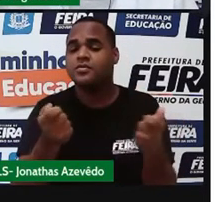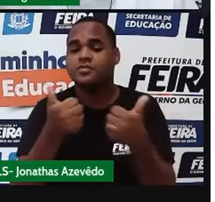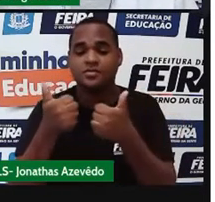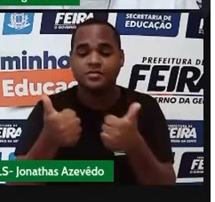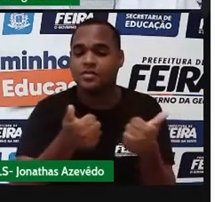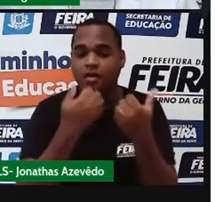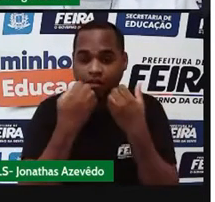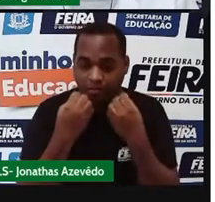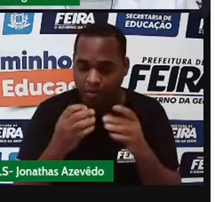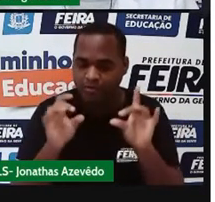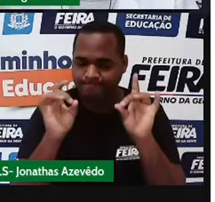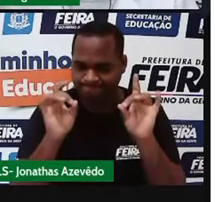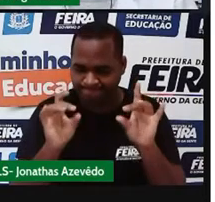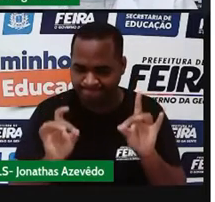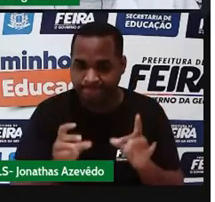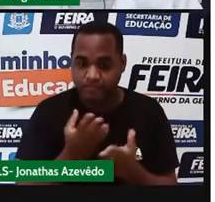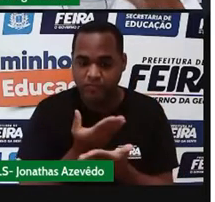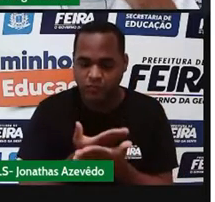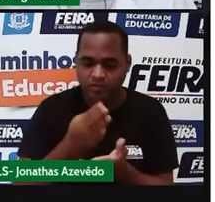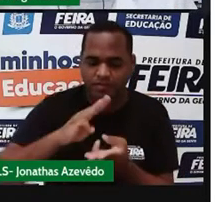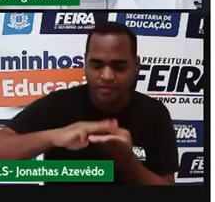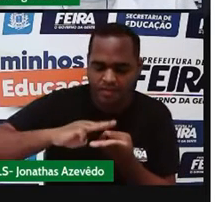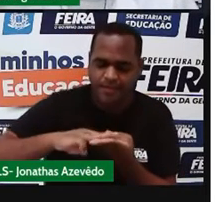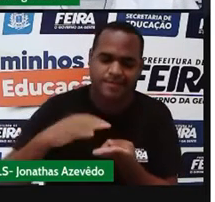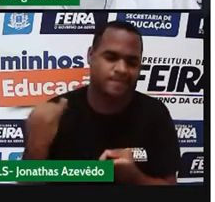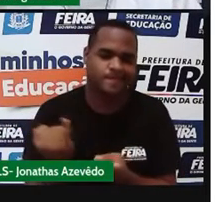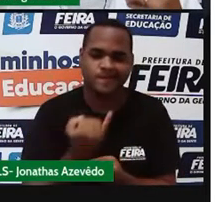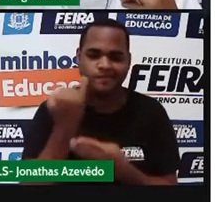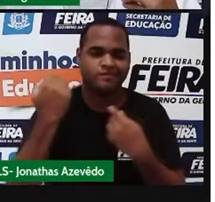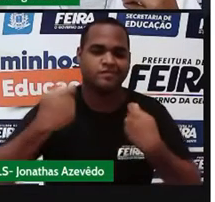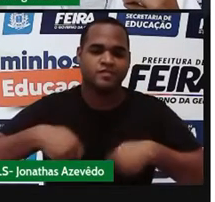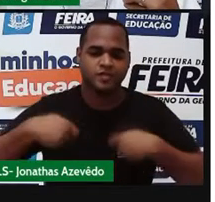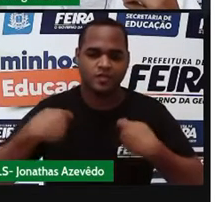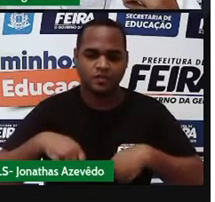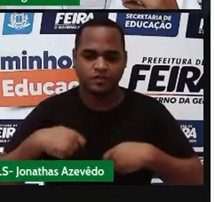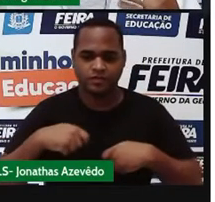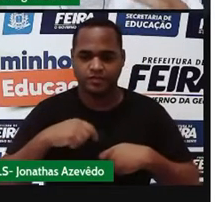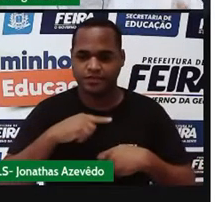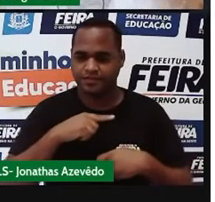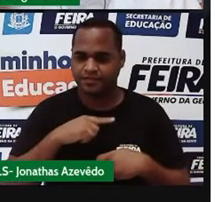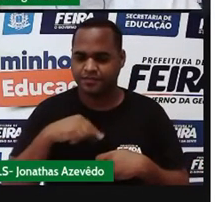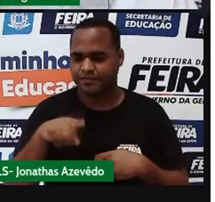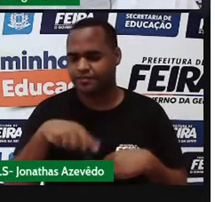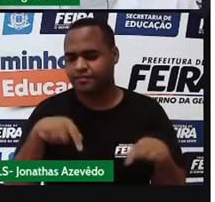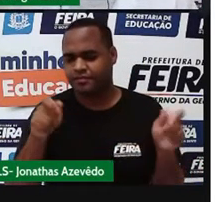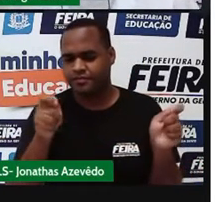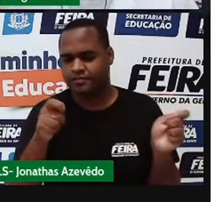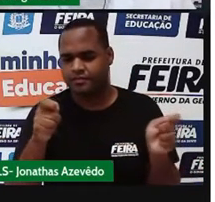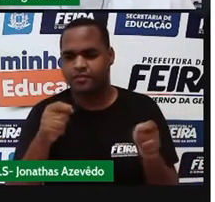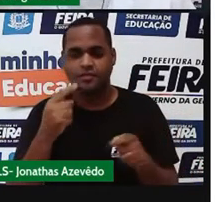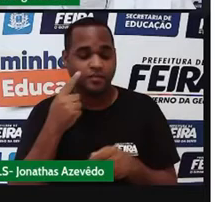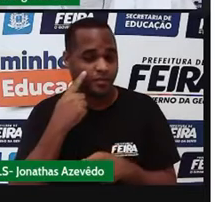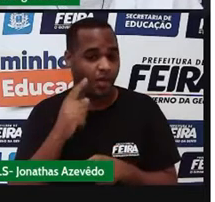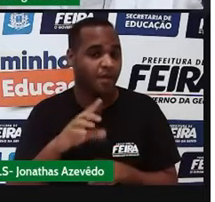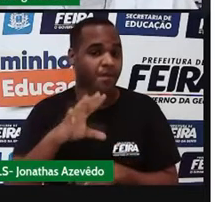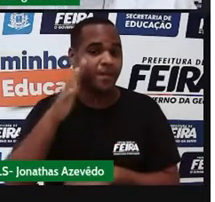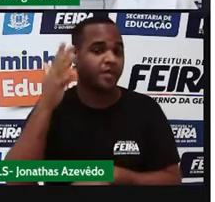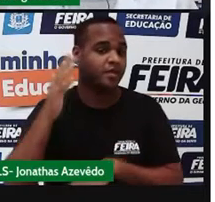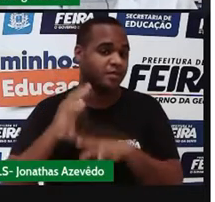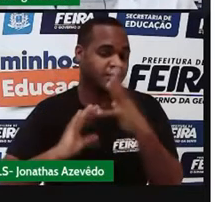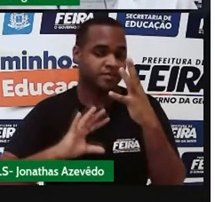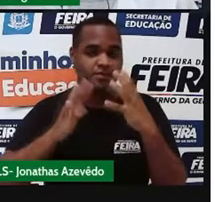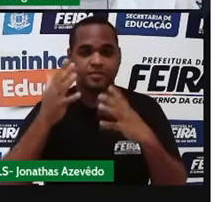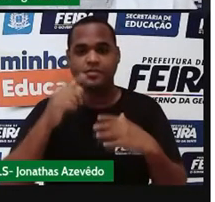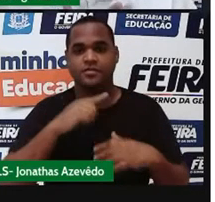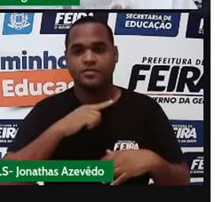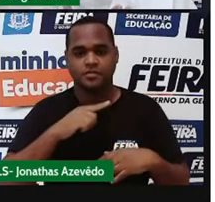bacanas que a gente precisa estudar em matemática porque a gente pode se der parar com elas em